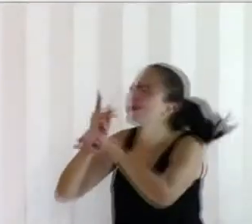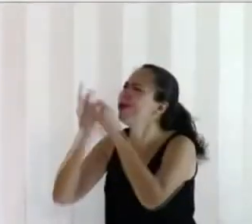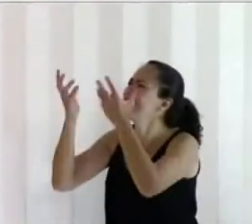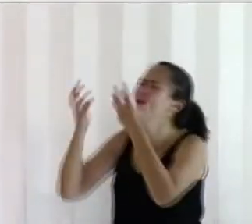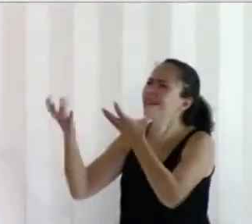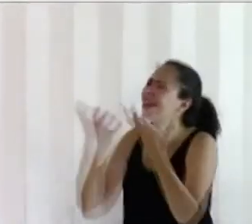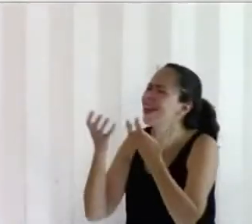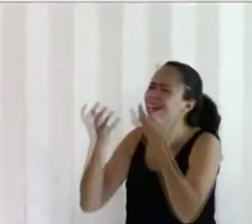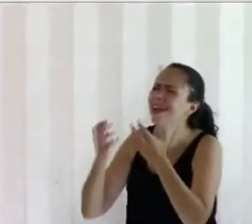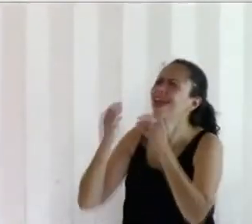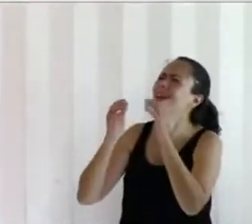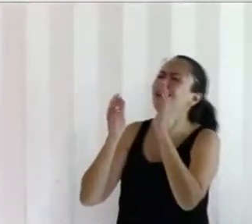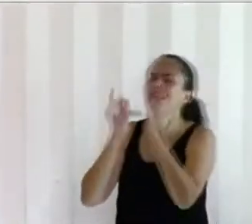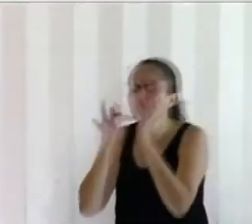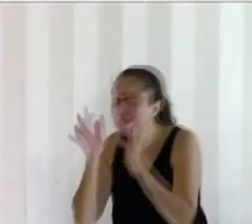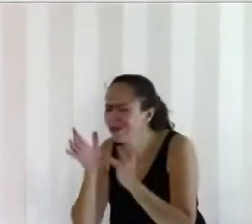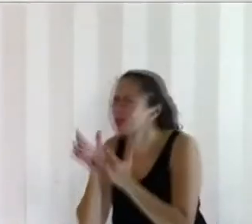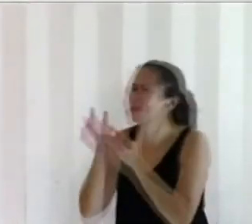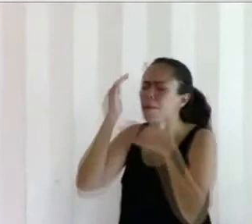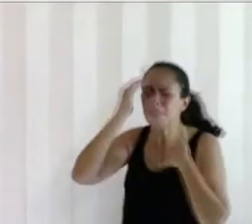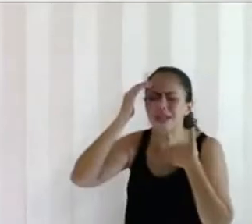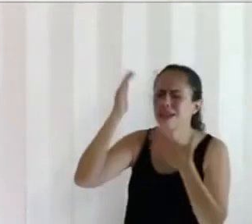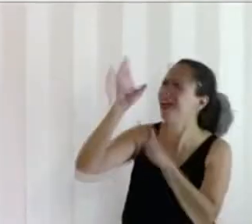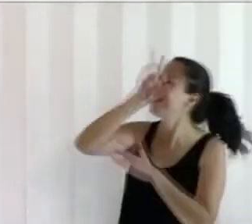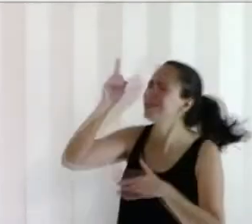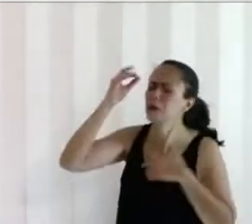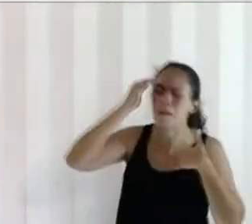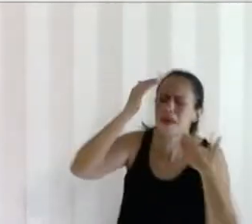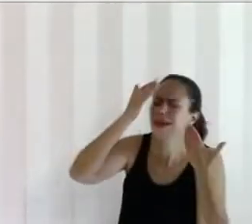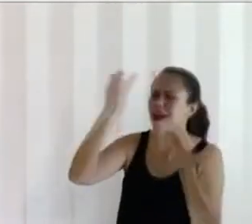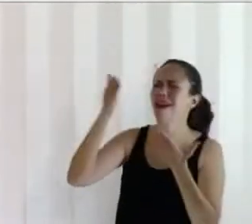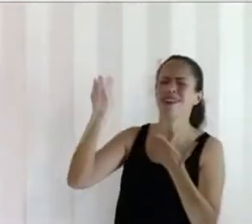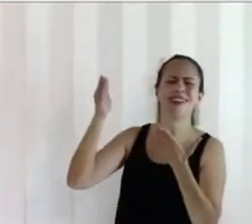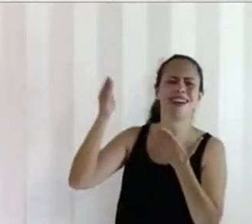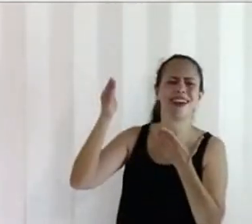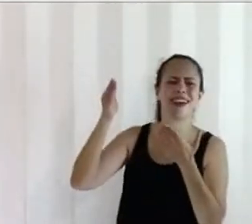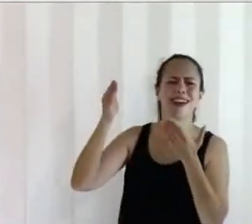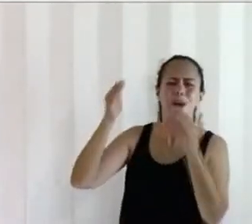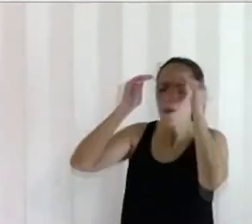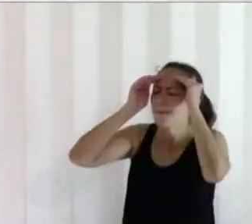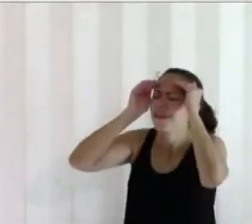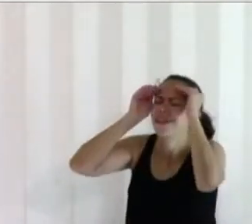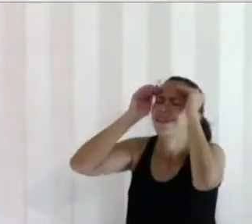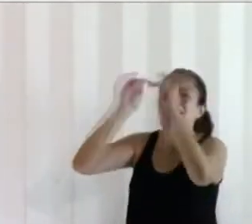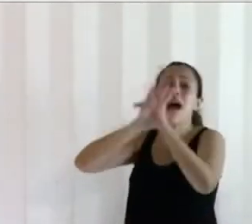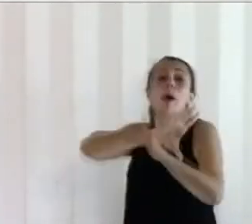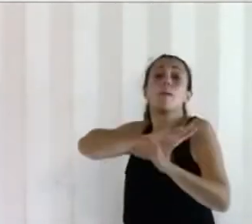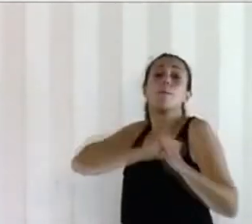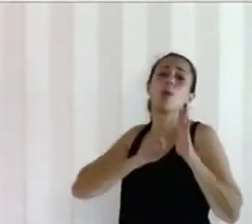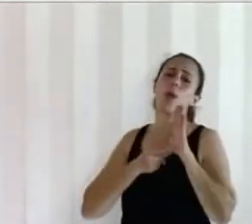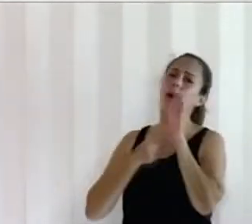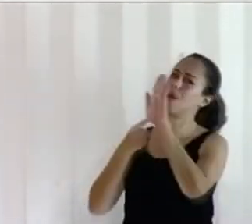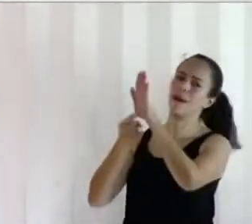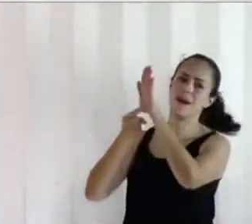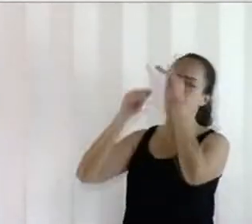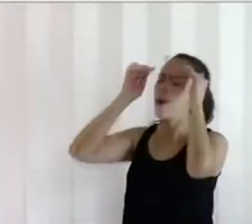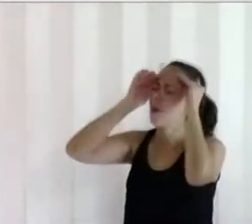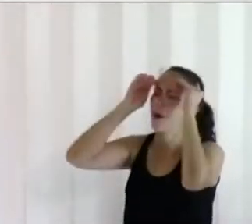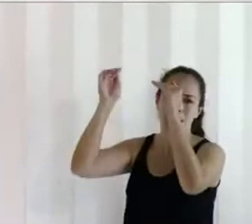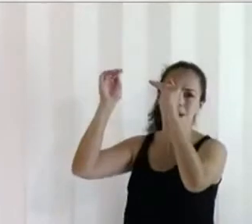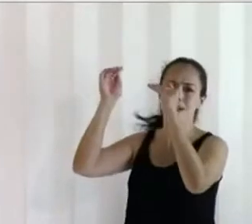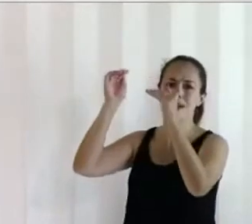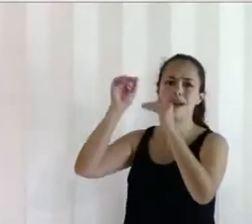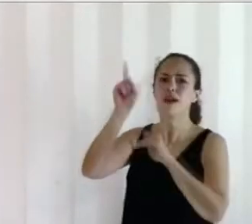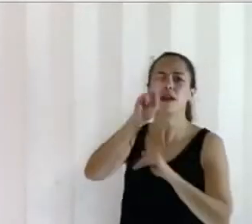minha vida. E é por isso que muitas igrejas fazem o que fazem, porque quando se perde a